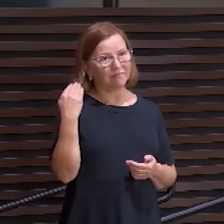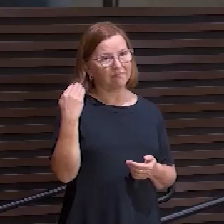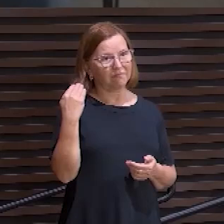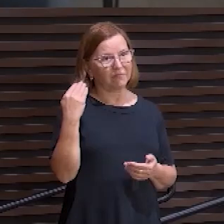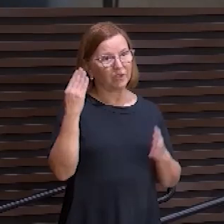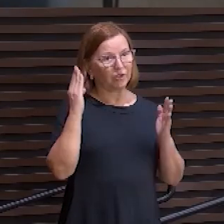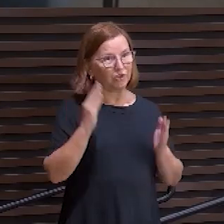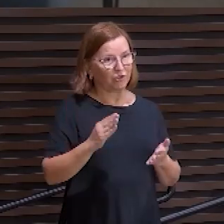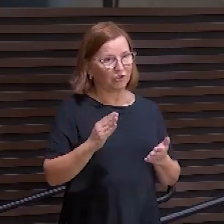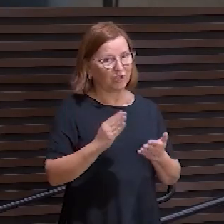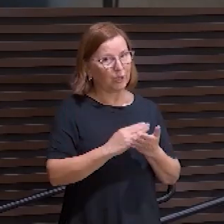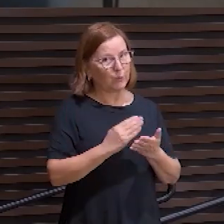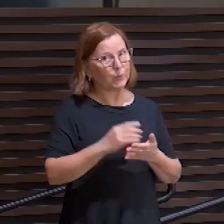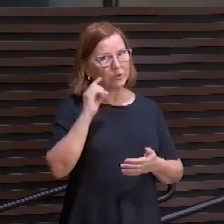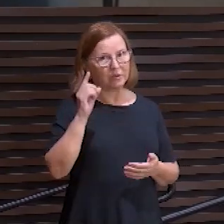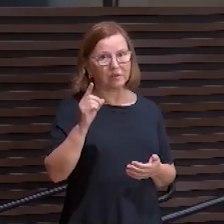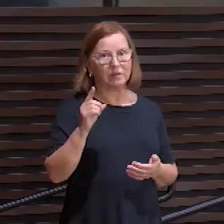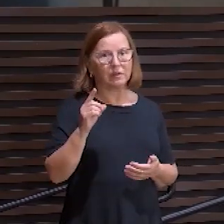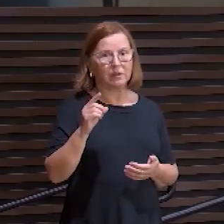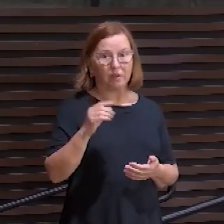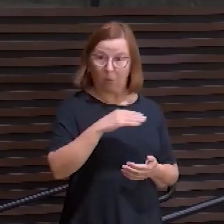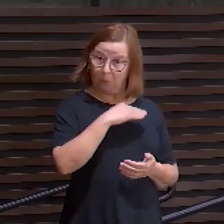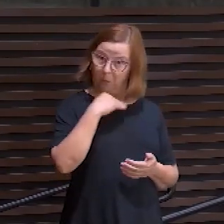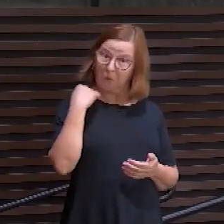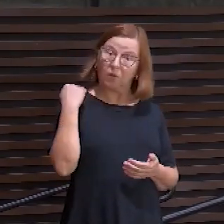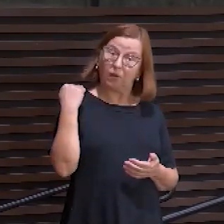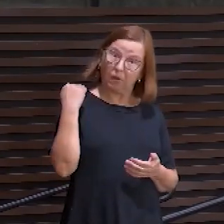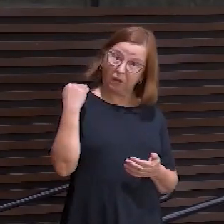alguns dias. Ah, ele morreu?